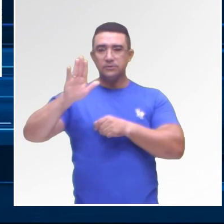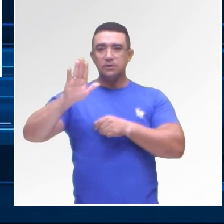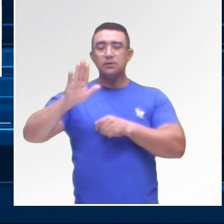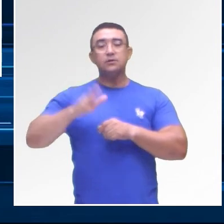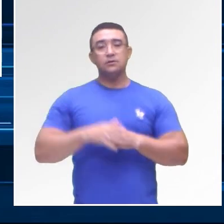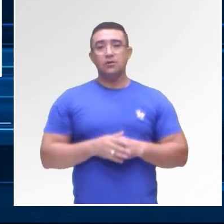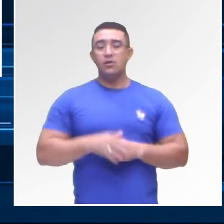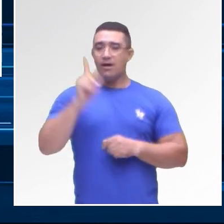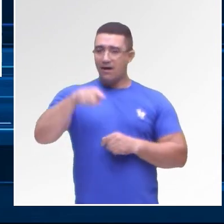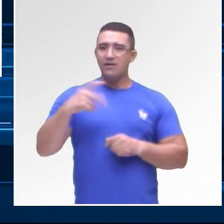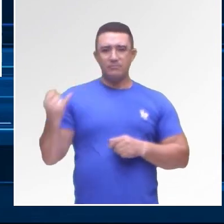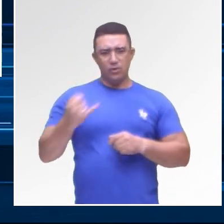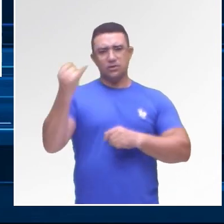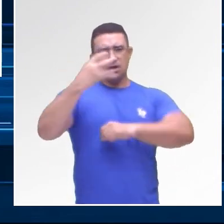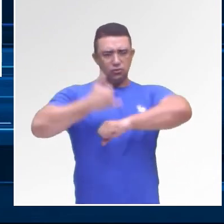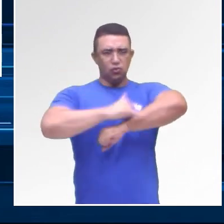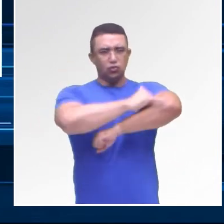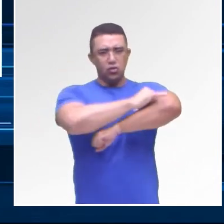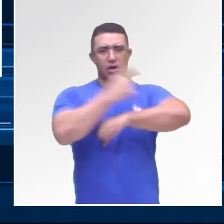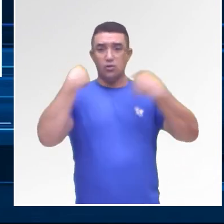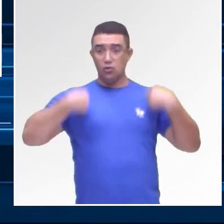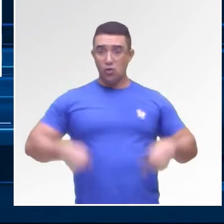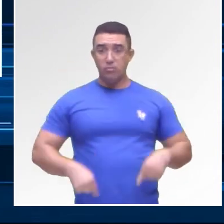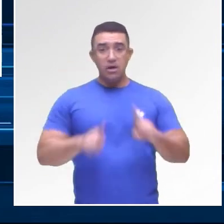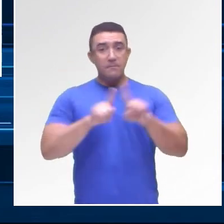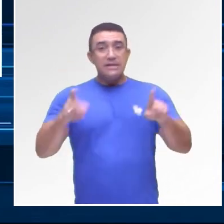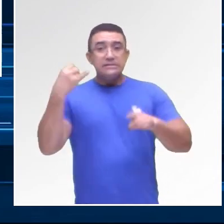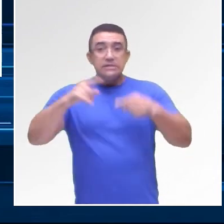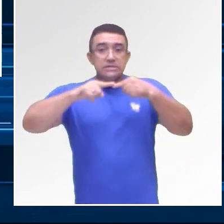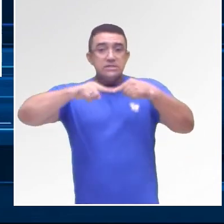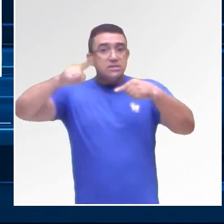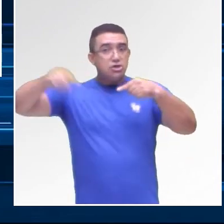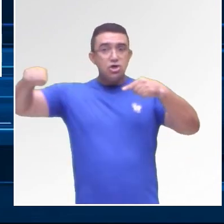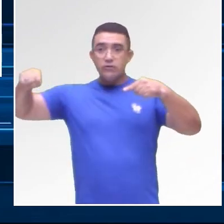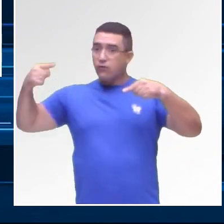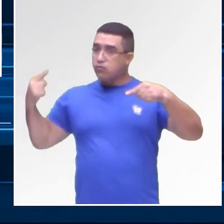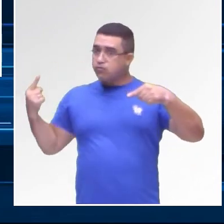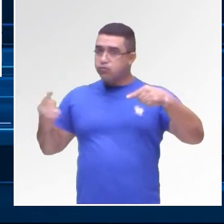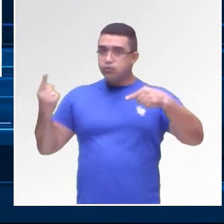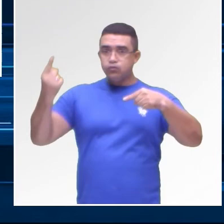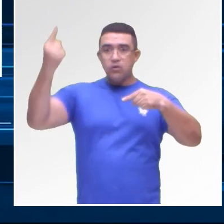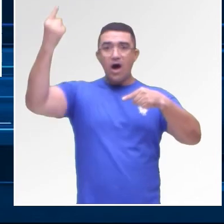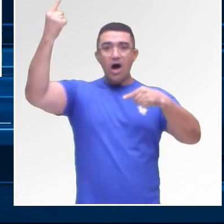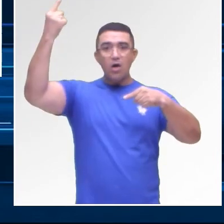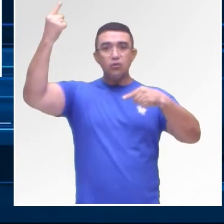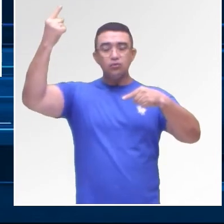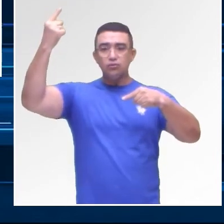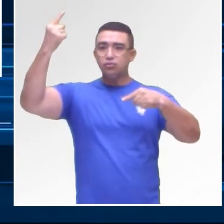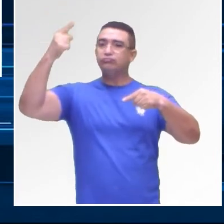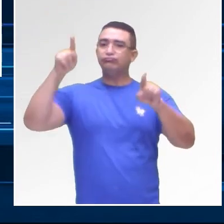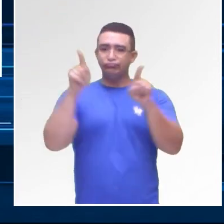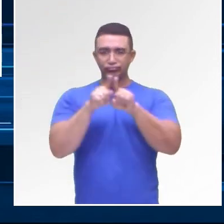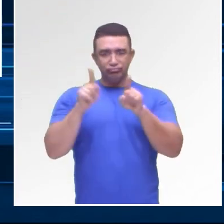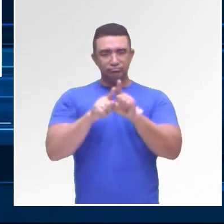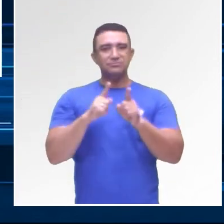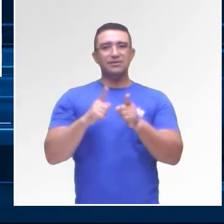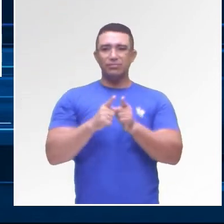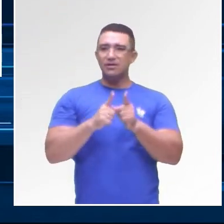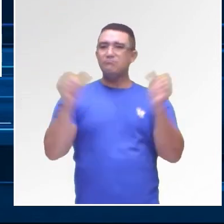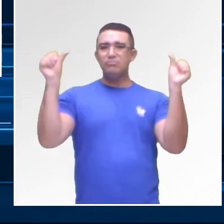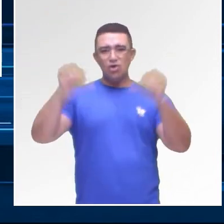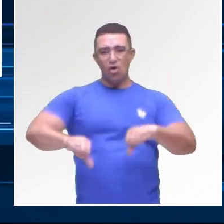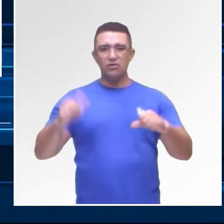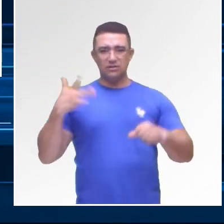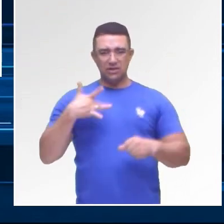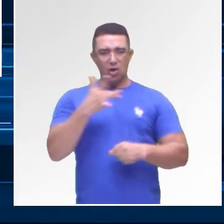para o funcionamento do nosso corpo, mas quando estão no nível muito elevado, eles afetam a nossa saúde para o lado ruim,